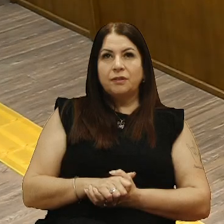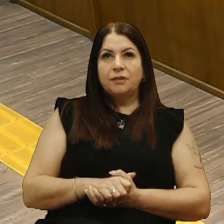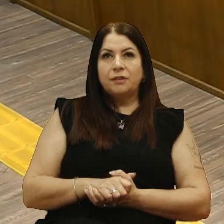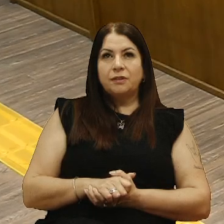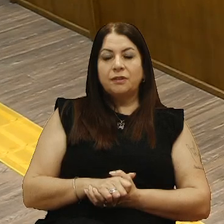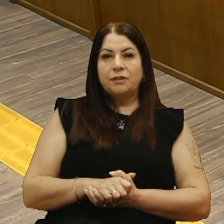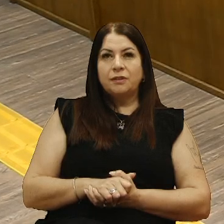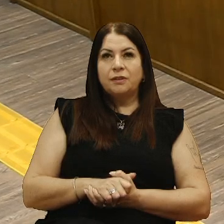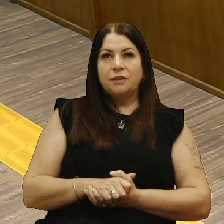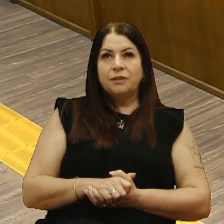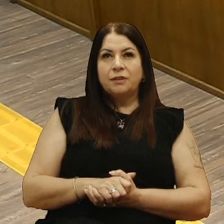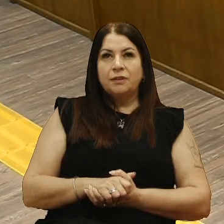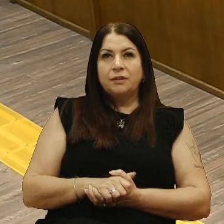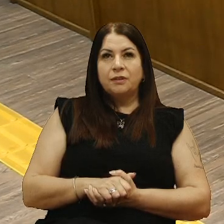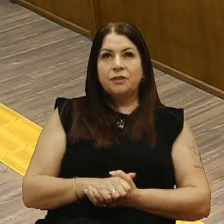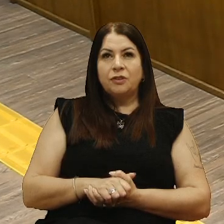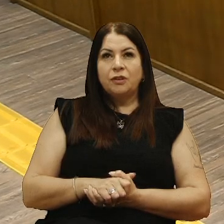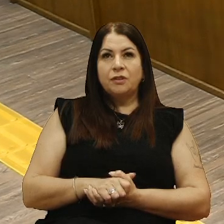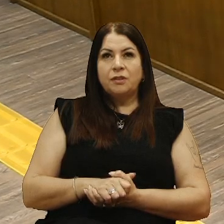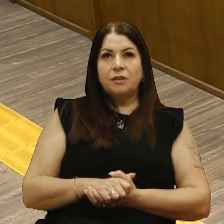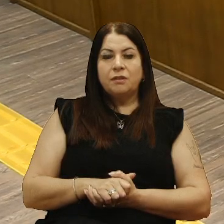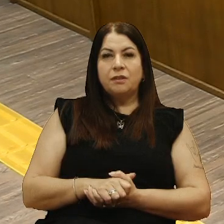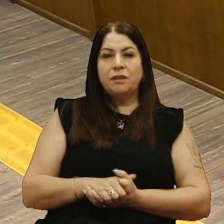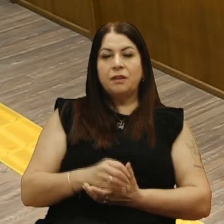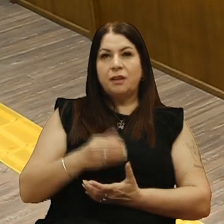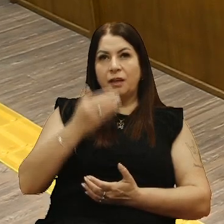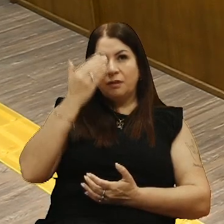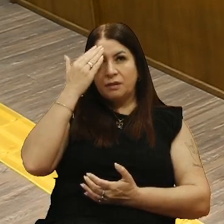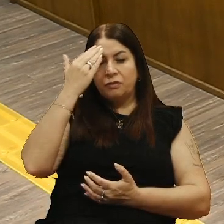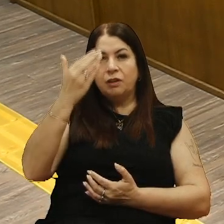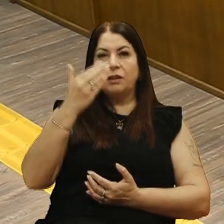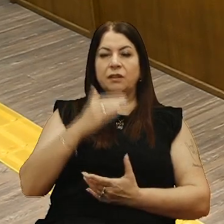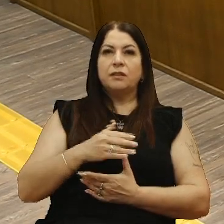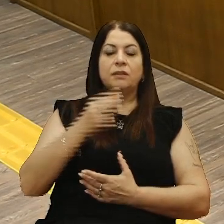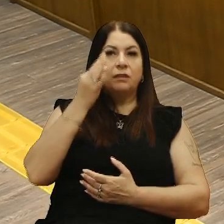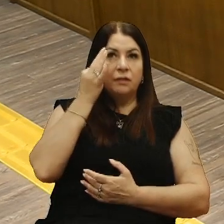Muito obrigado pela presença.